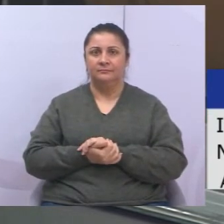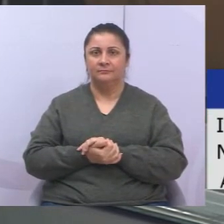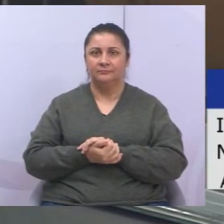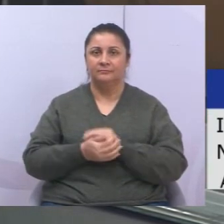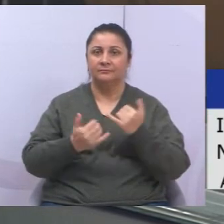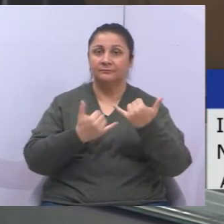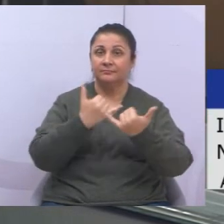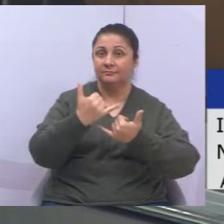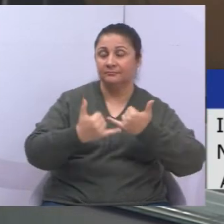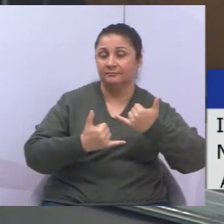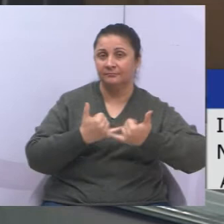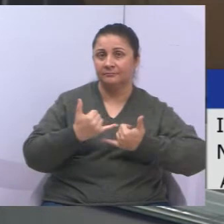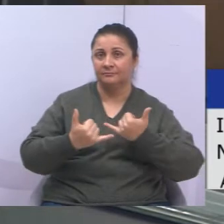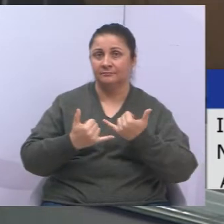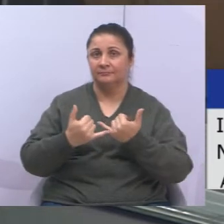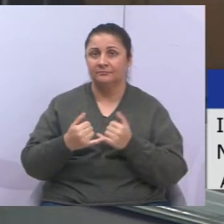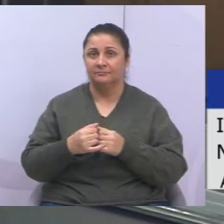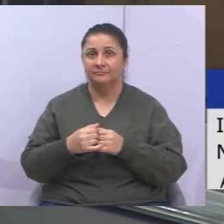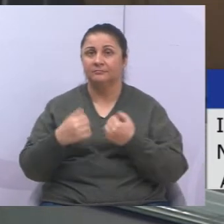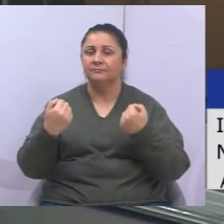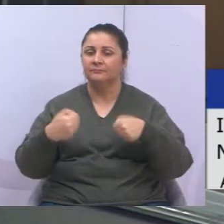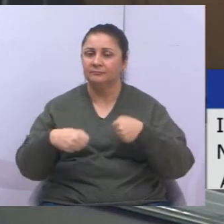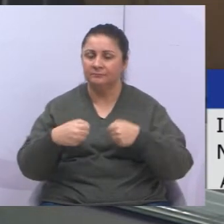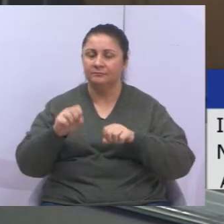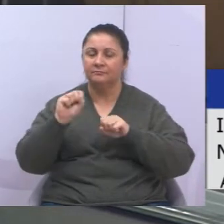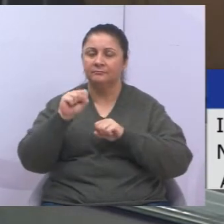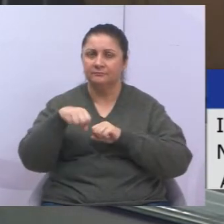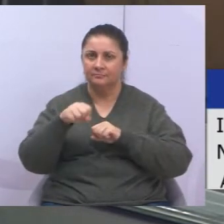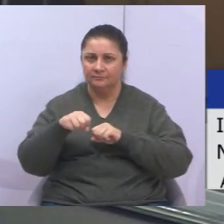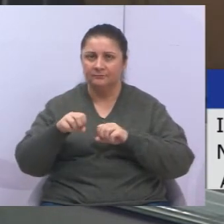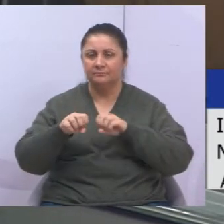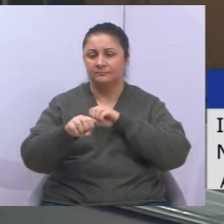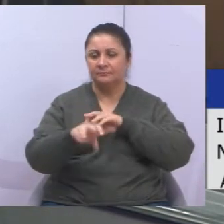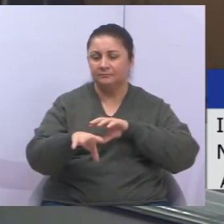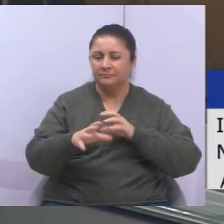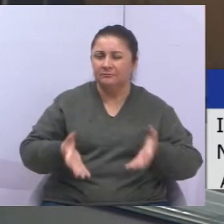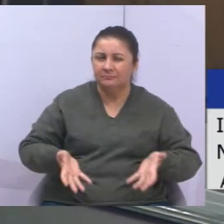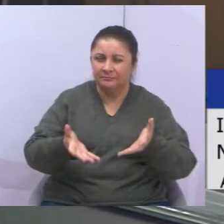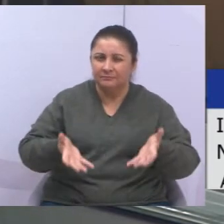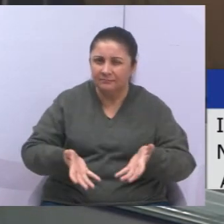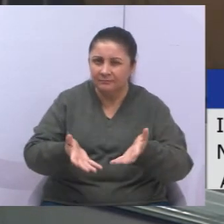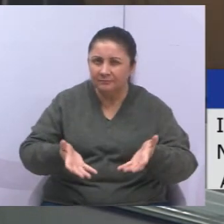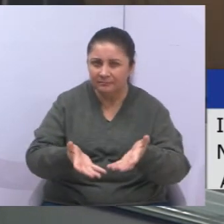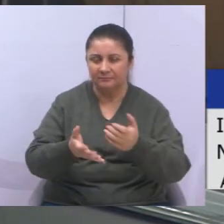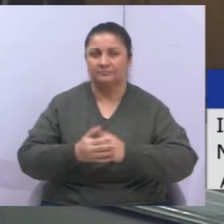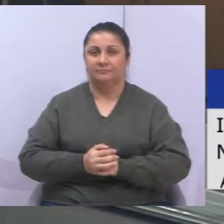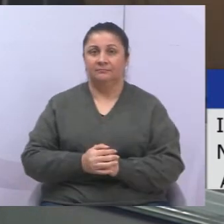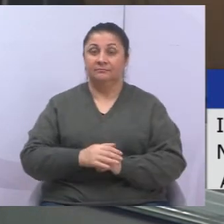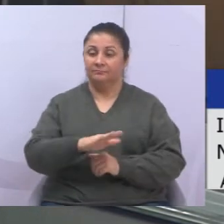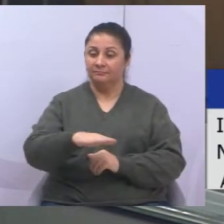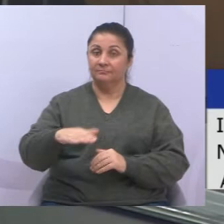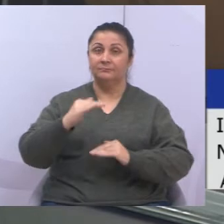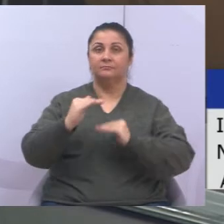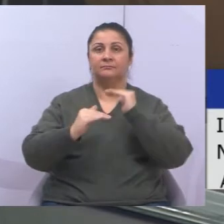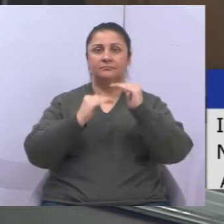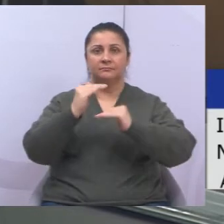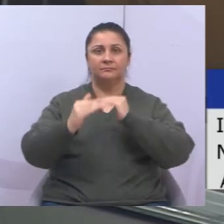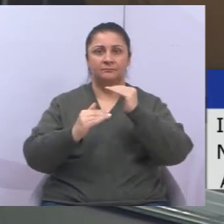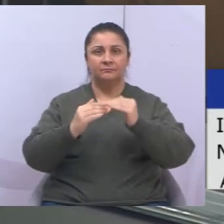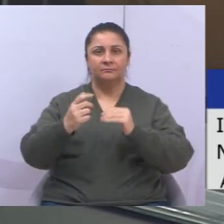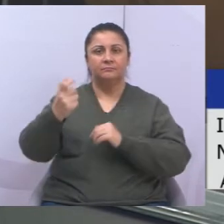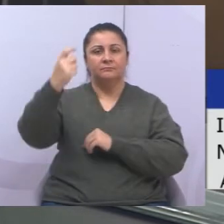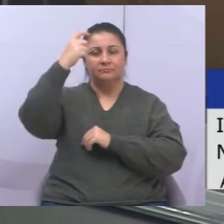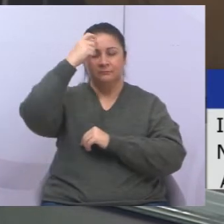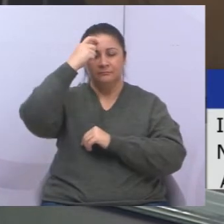essas brincadeiras, a gente tem que, sim, estimular muito para que elas cresçam e cresçam com